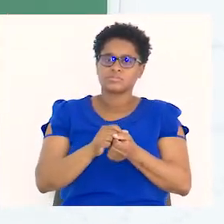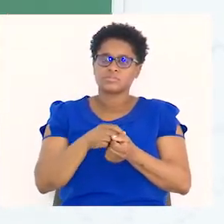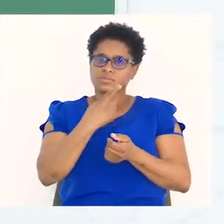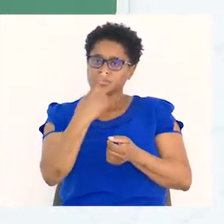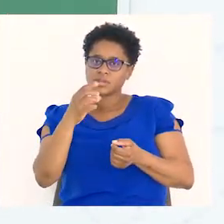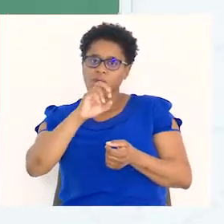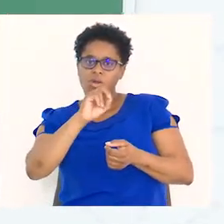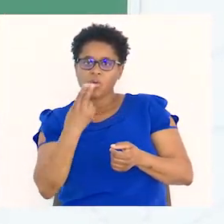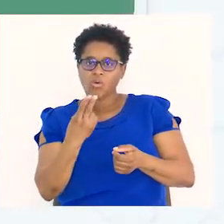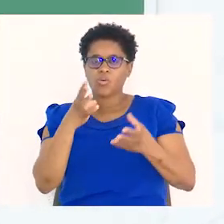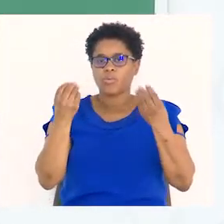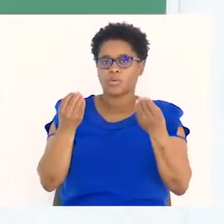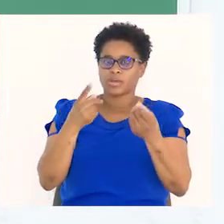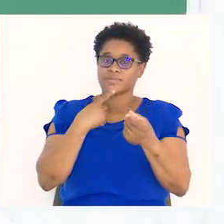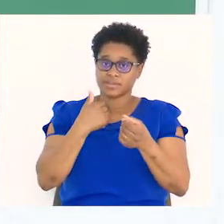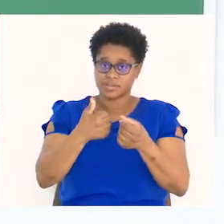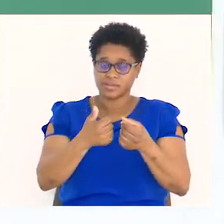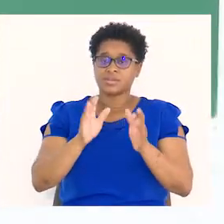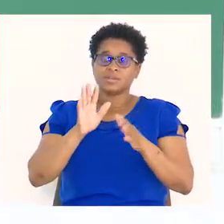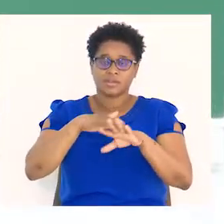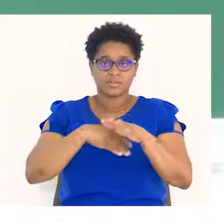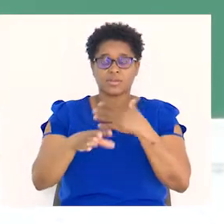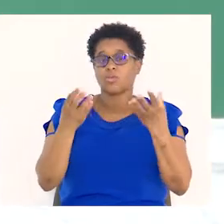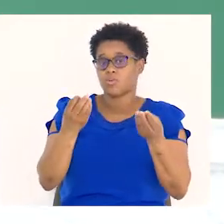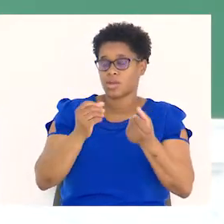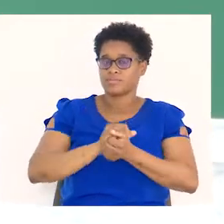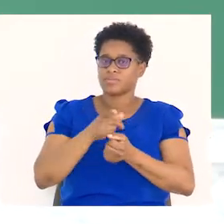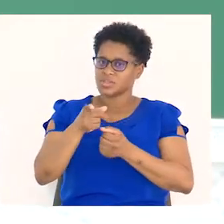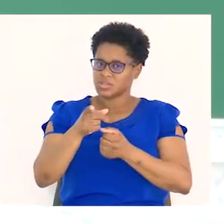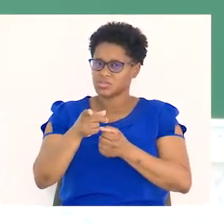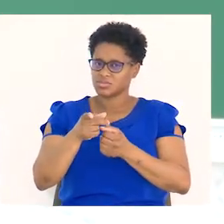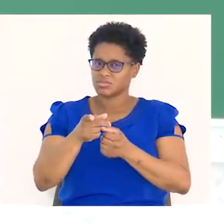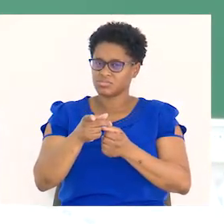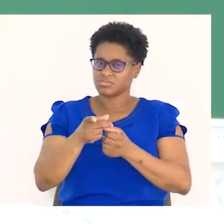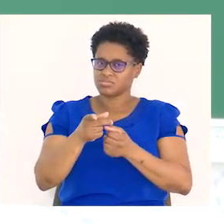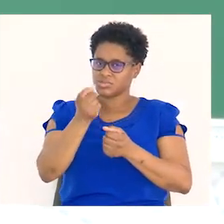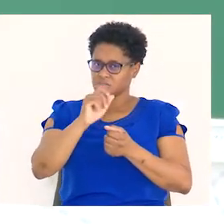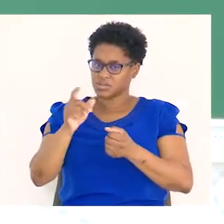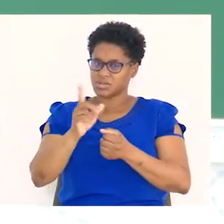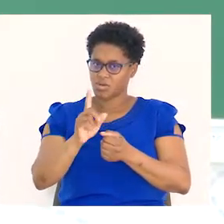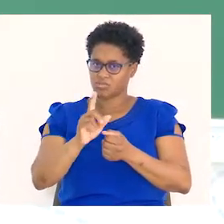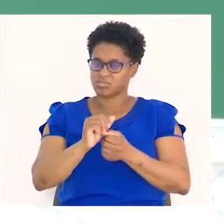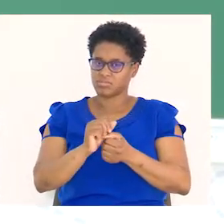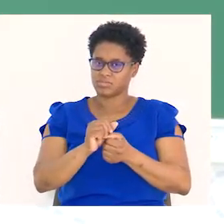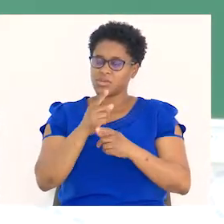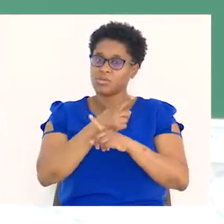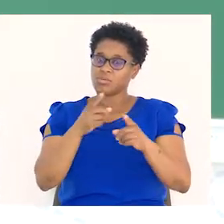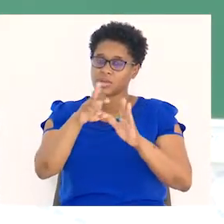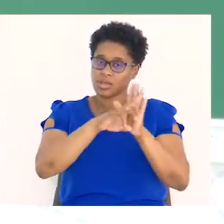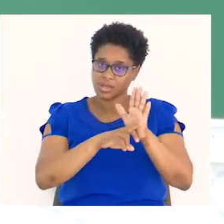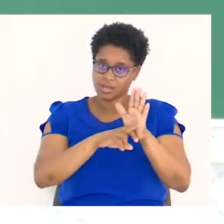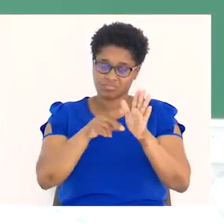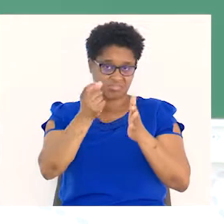plural. Tá bem? Então vamos fazer o plural. Isso é mexido? Não. Porque a regra diz que eu vou mexer